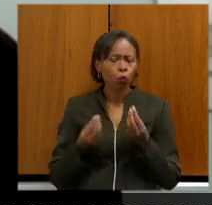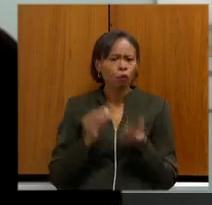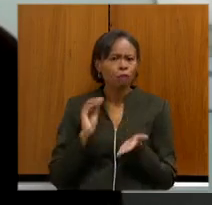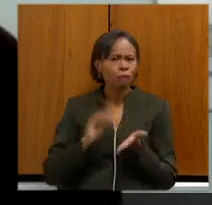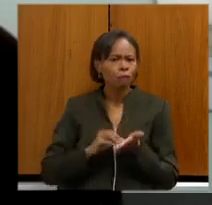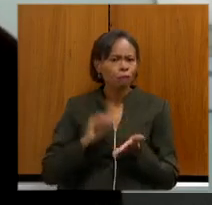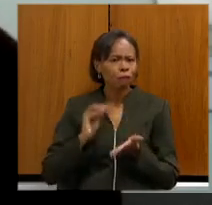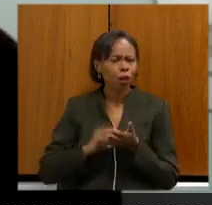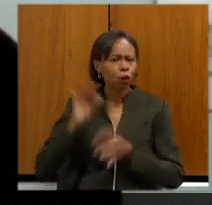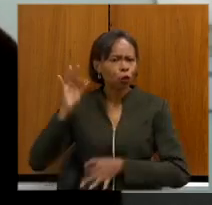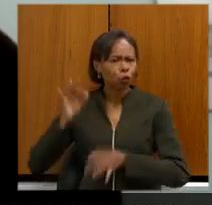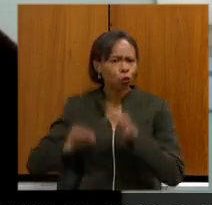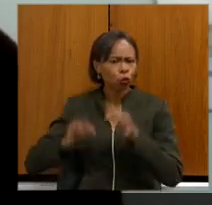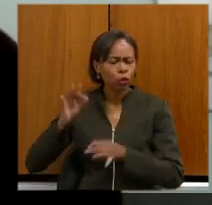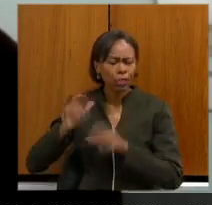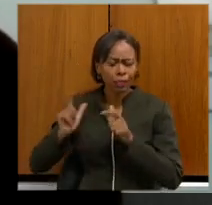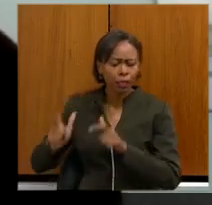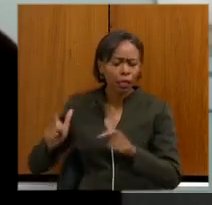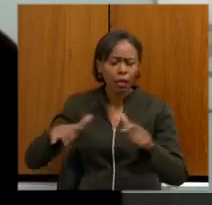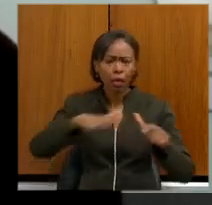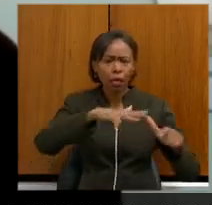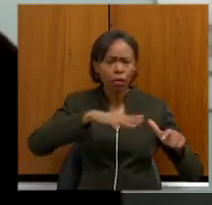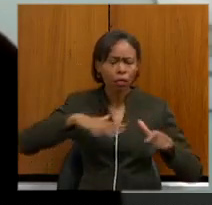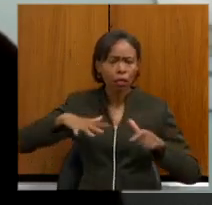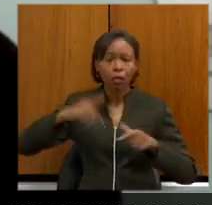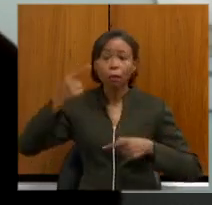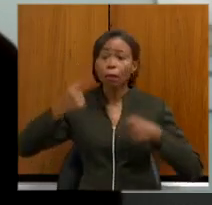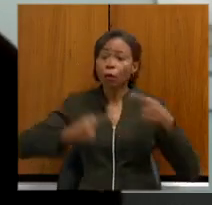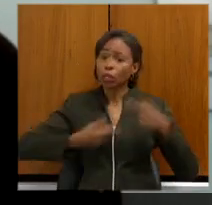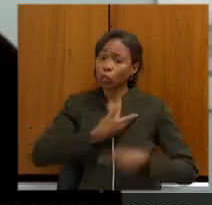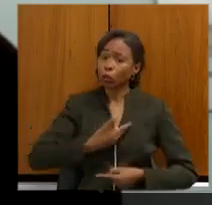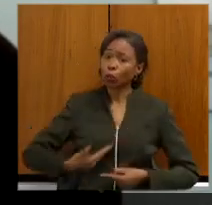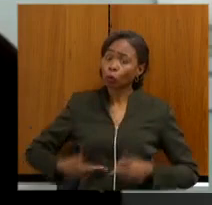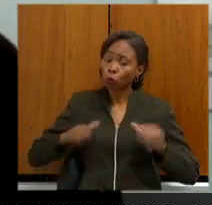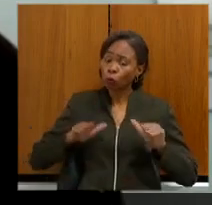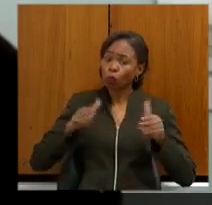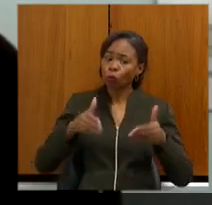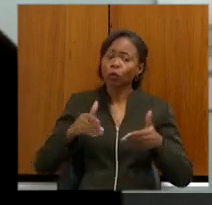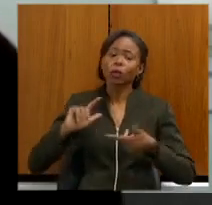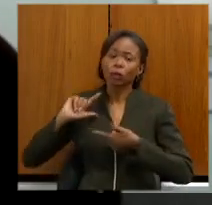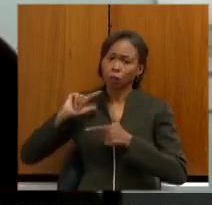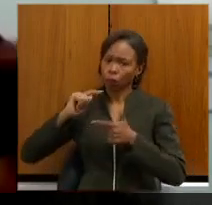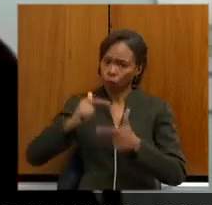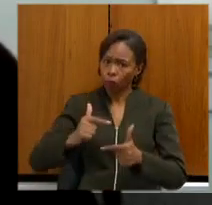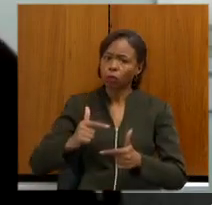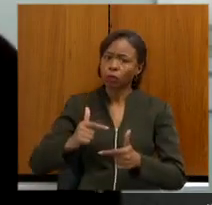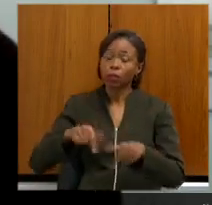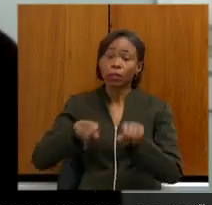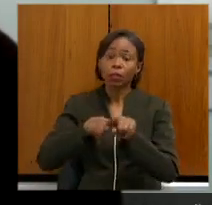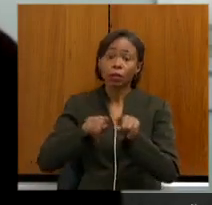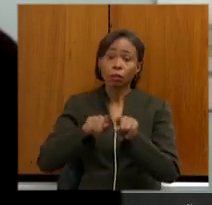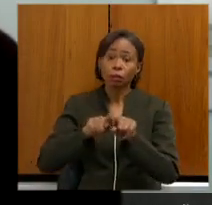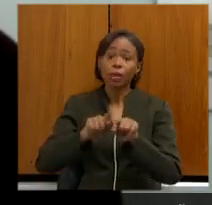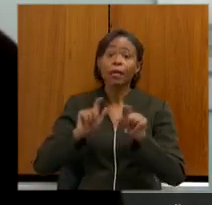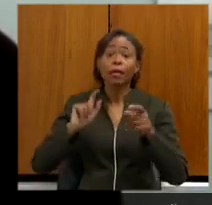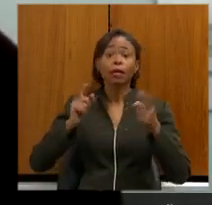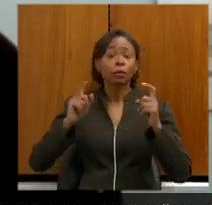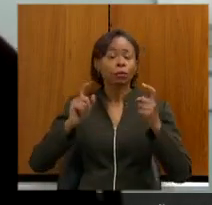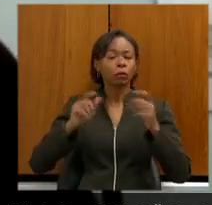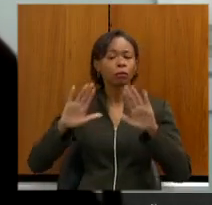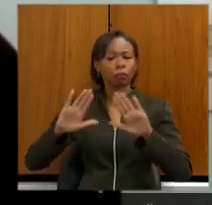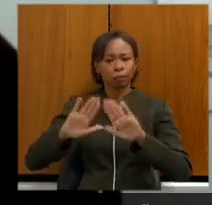e de políticas públicas para as populações tradicionais na região metropolitana reuniões da Assembleia